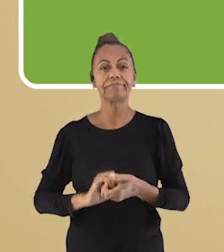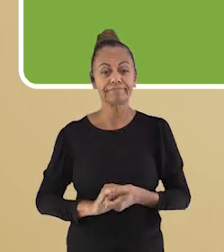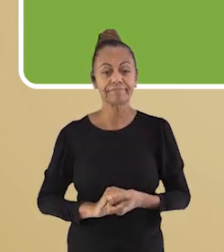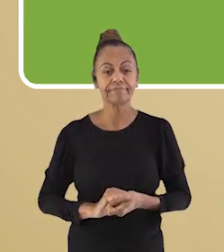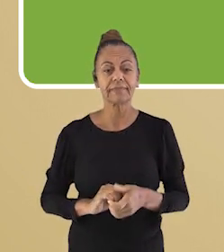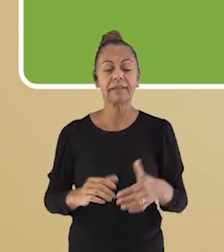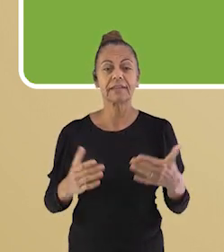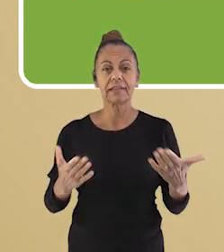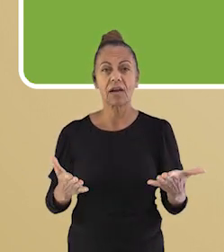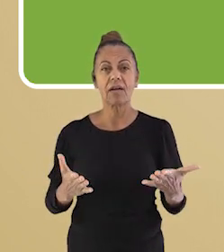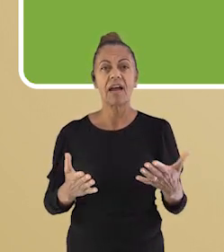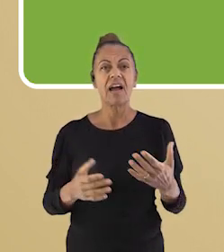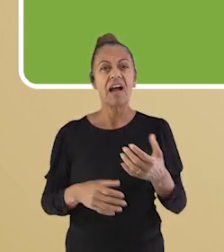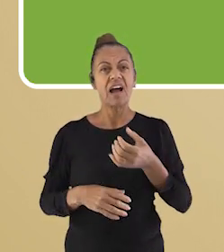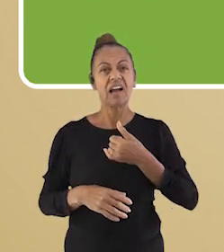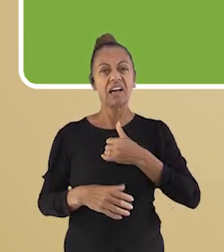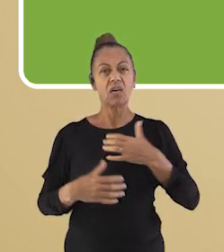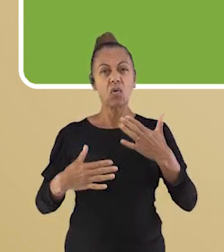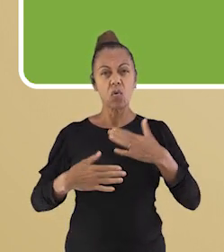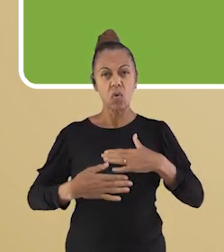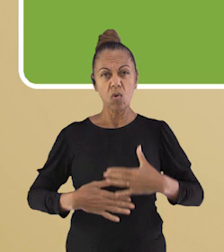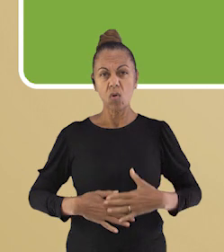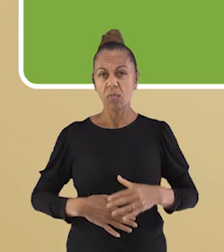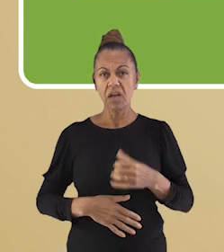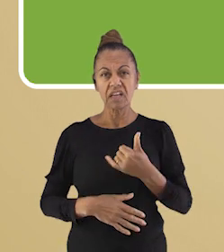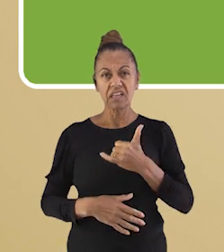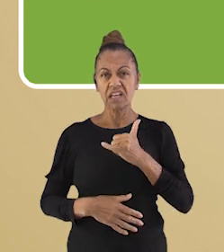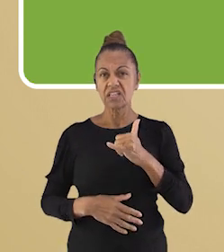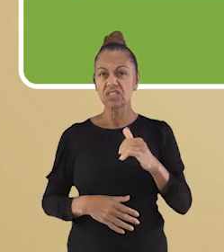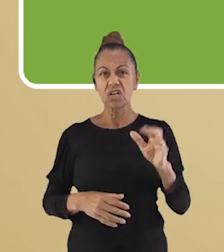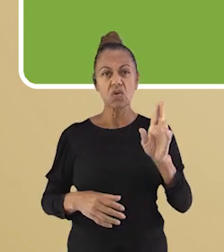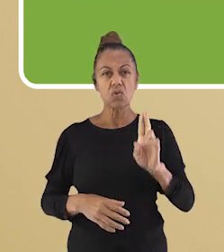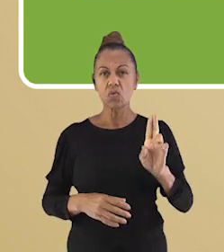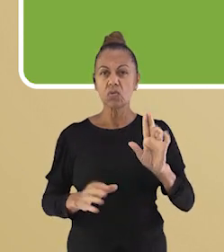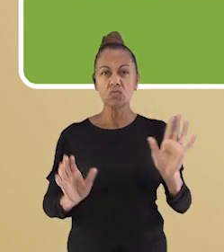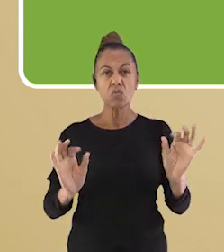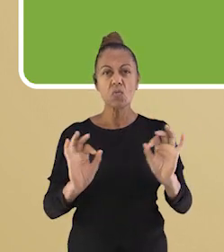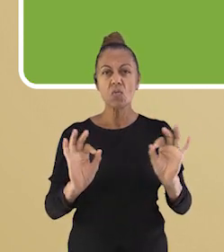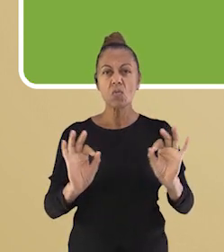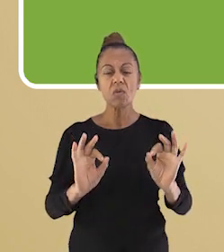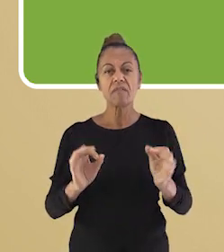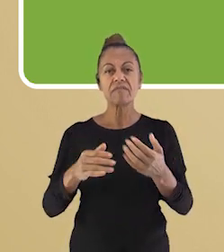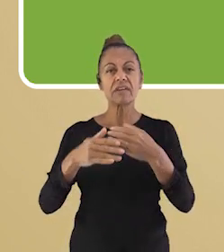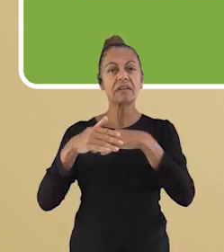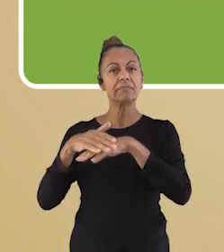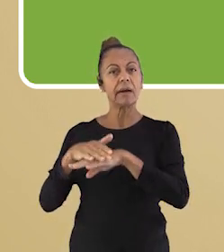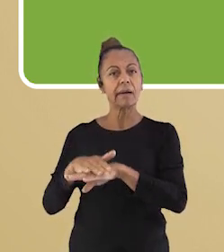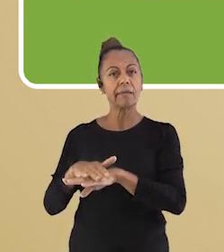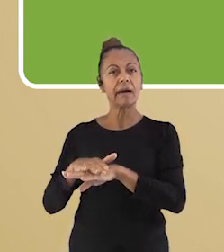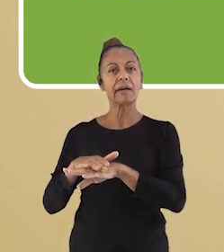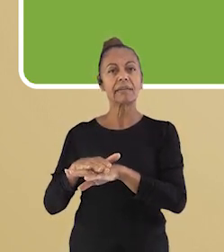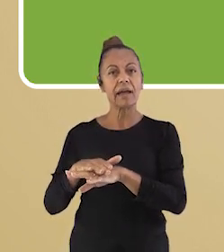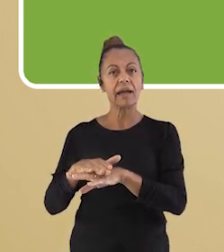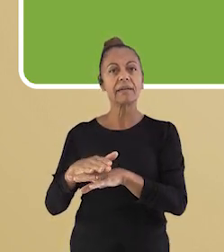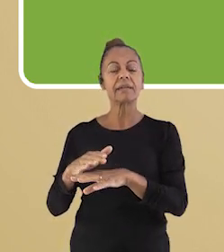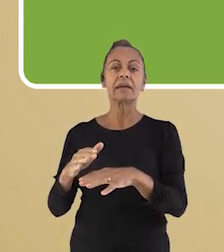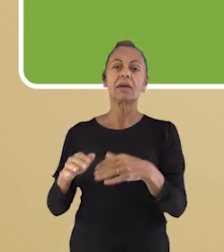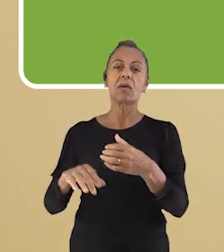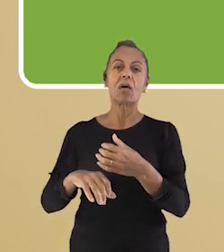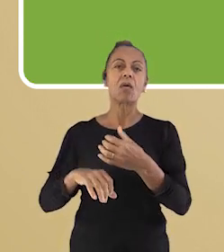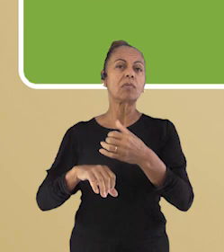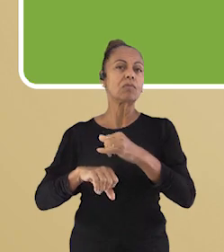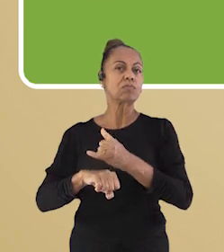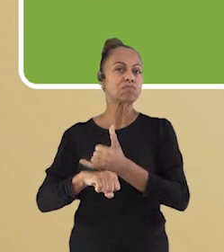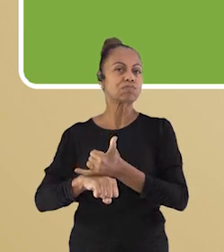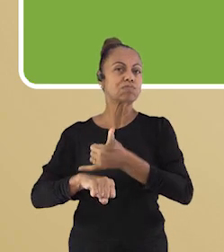é menor do que a energia extraída dos alimentos ingeridos. Assim, a energia que o corpo não utiliza